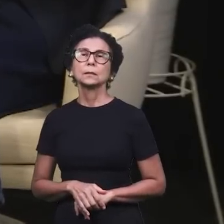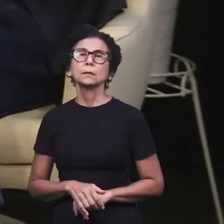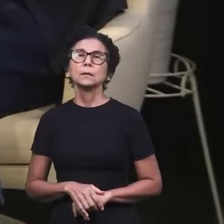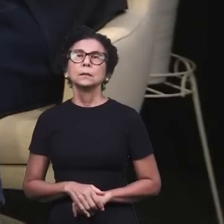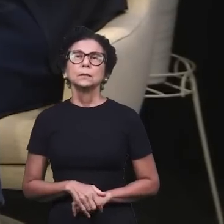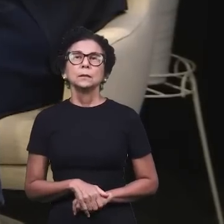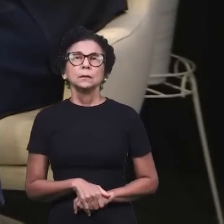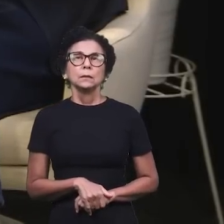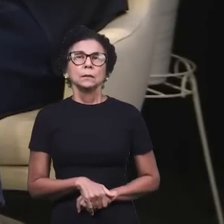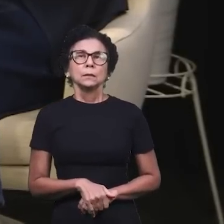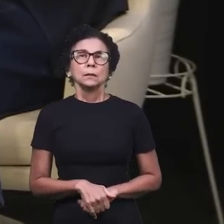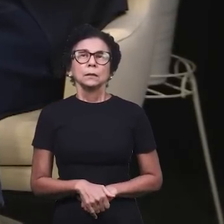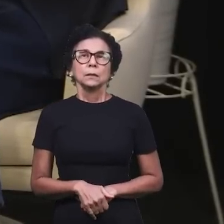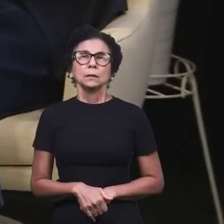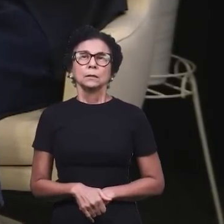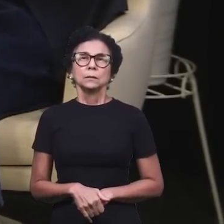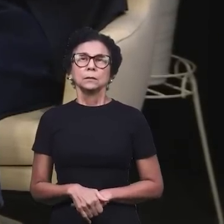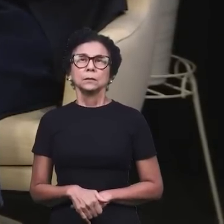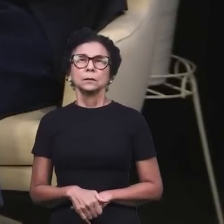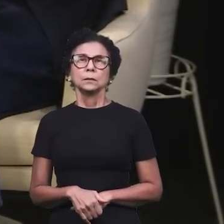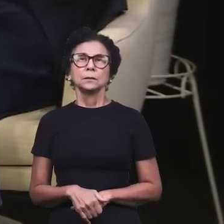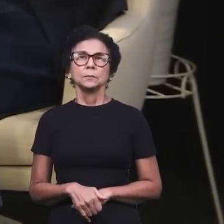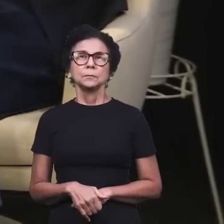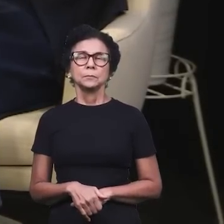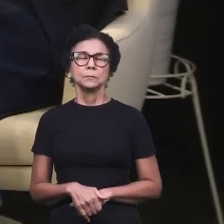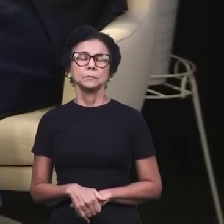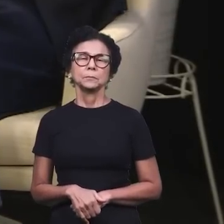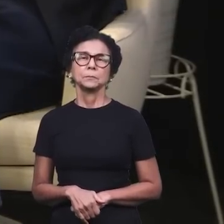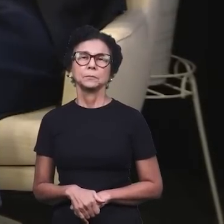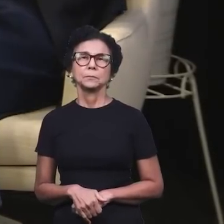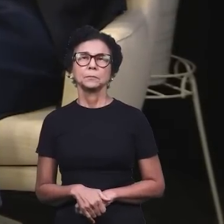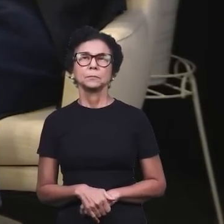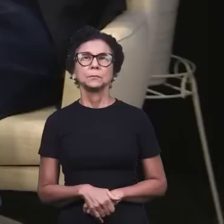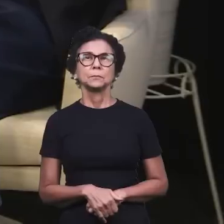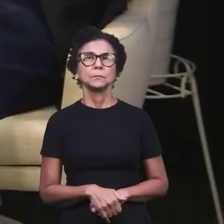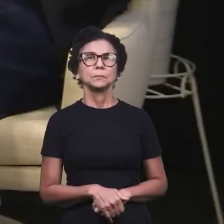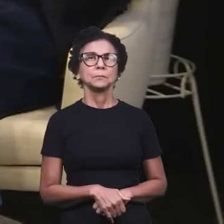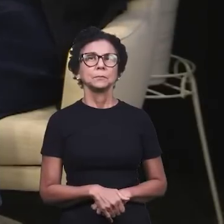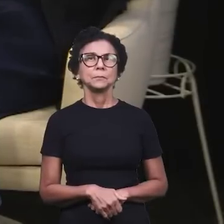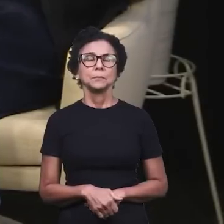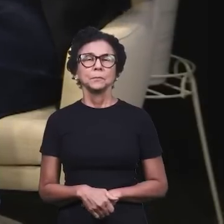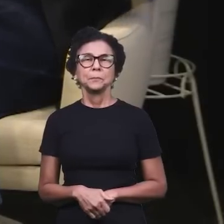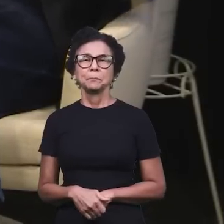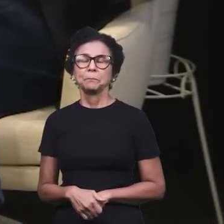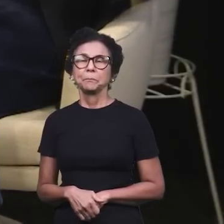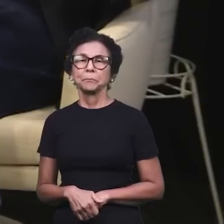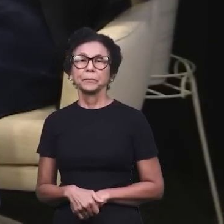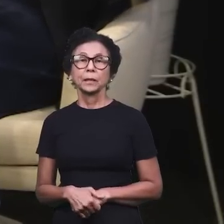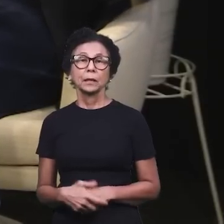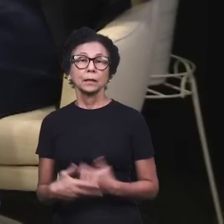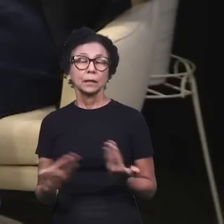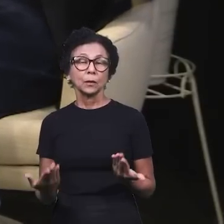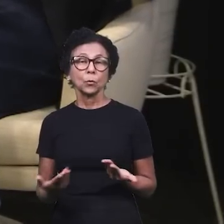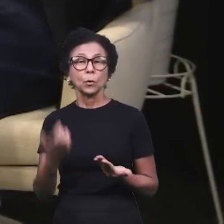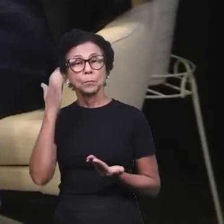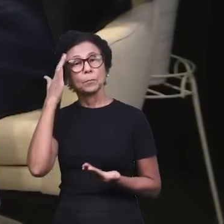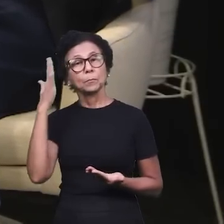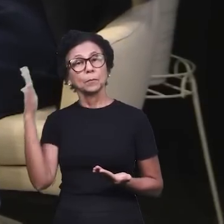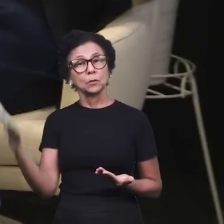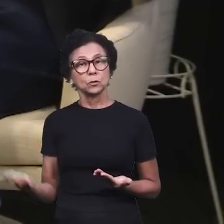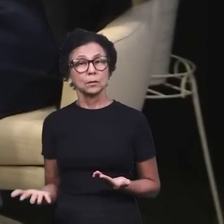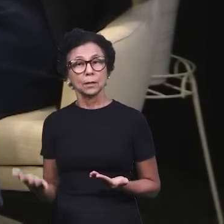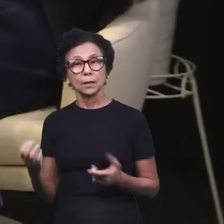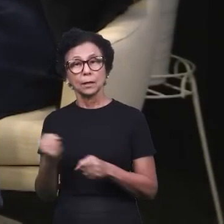quando aquele comecinho daquele grupinho lá, e o senhor disse que a obra atingiria o mundo todo, quer dizer, por trás disso tinha